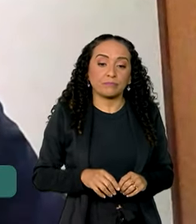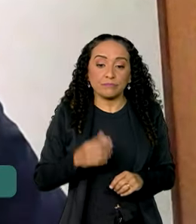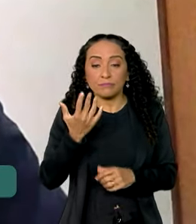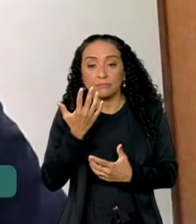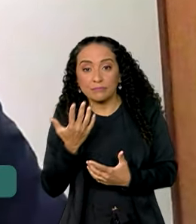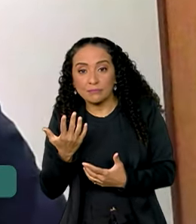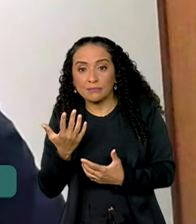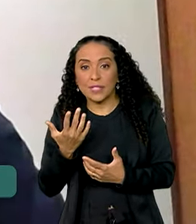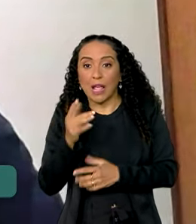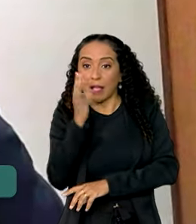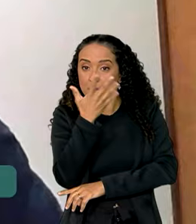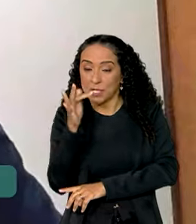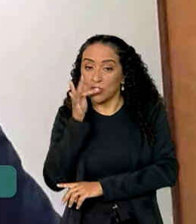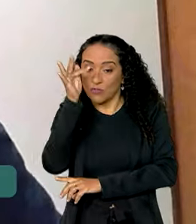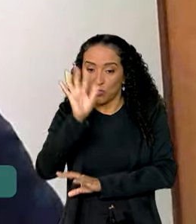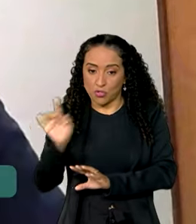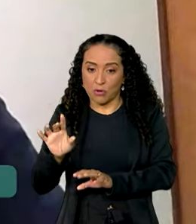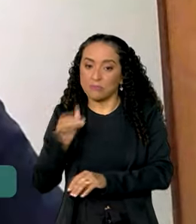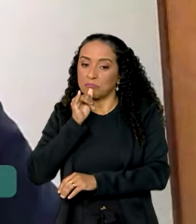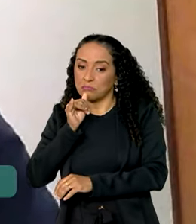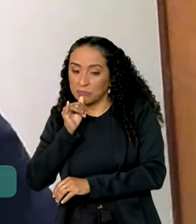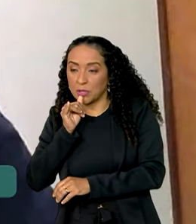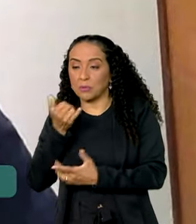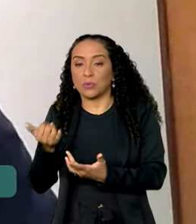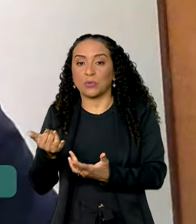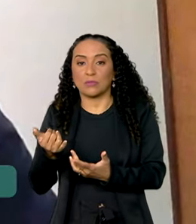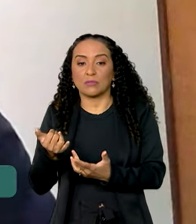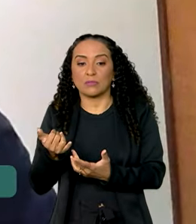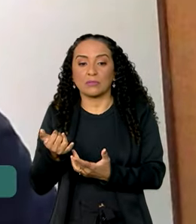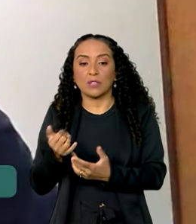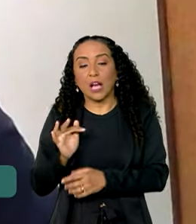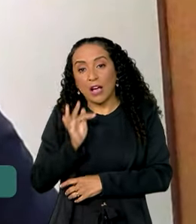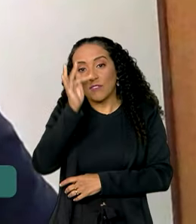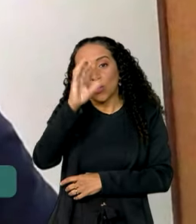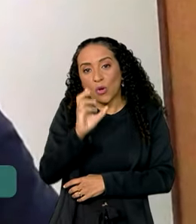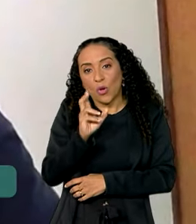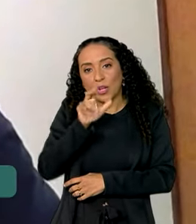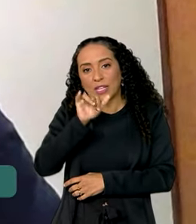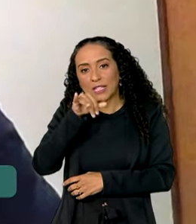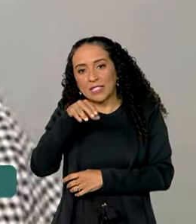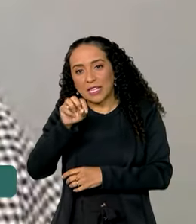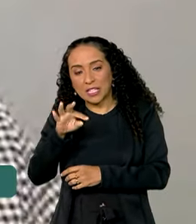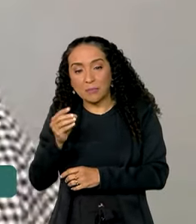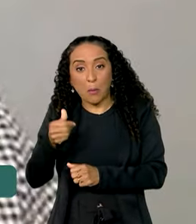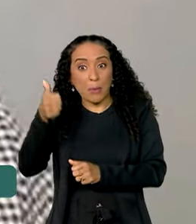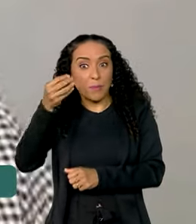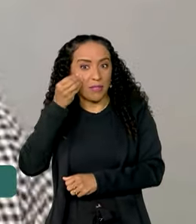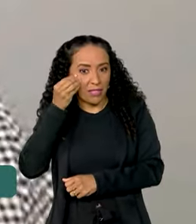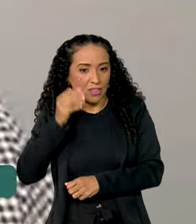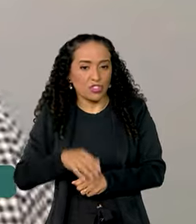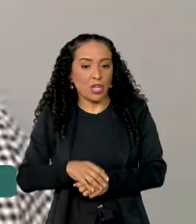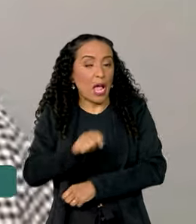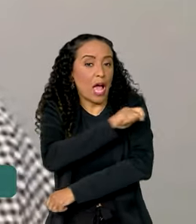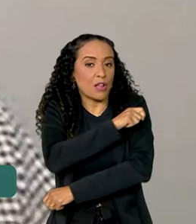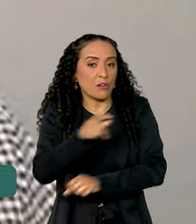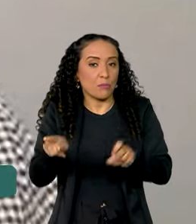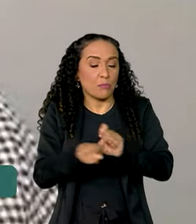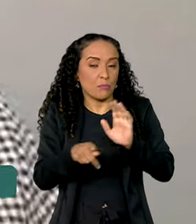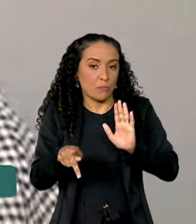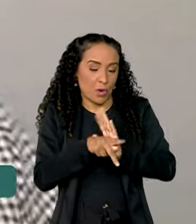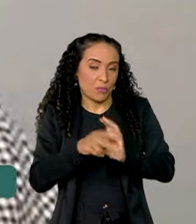plantas ornamentais por exemplo a o crisântemo vai ser a primeira o primeiro teste estudante de engenharia